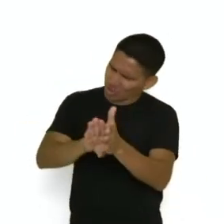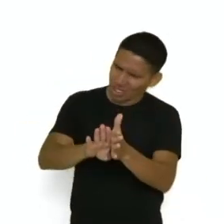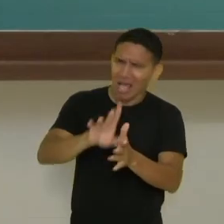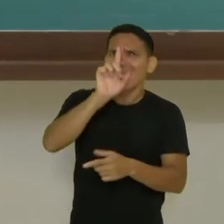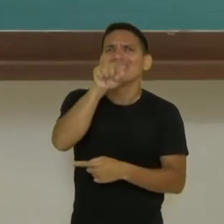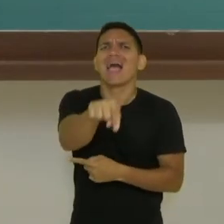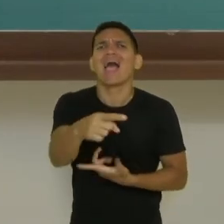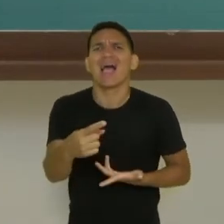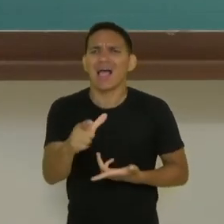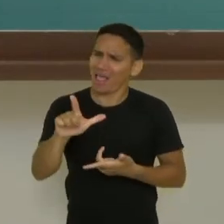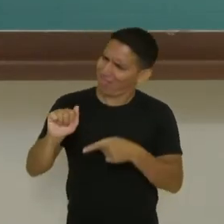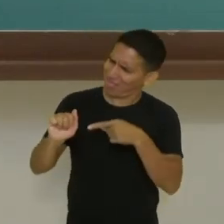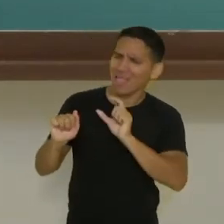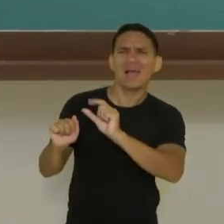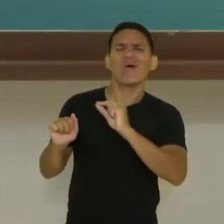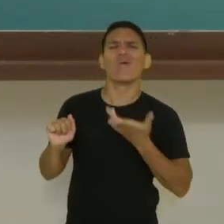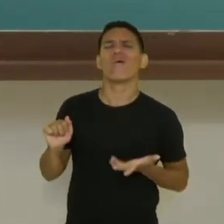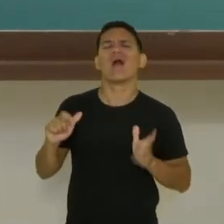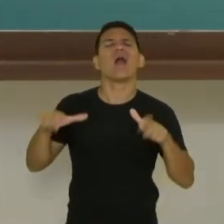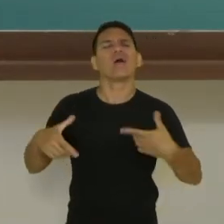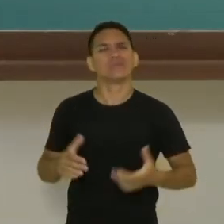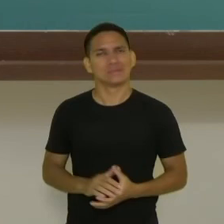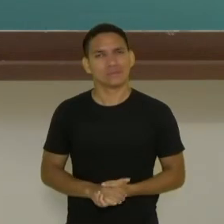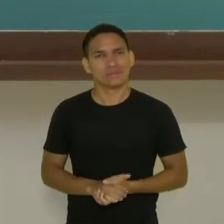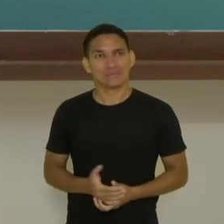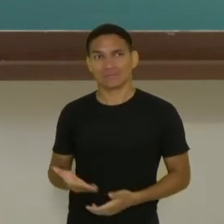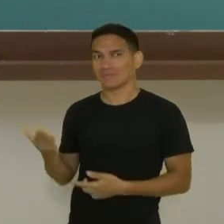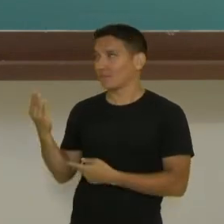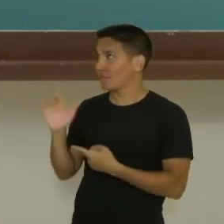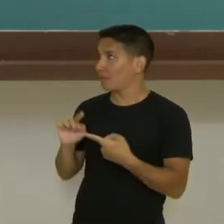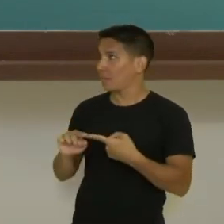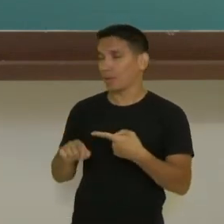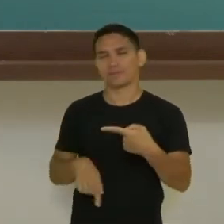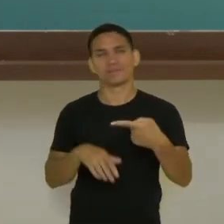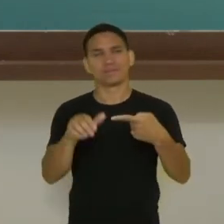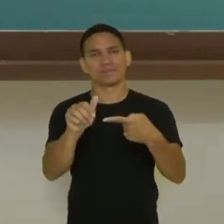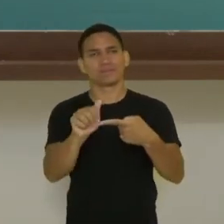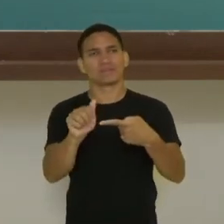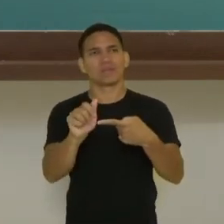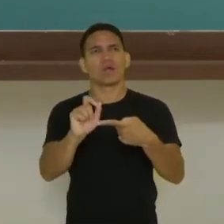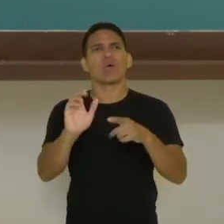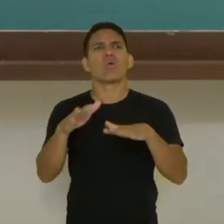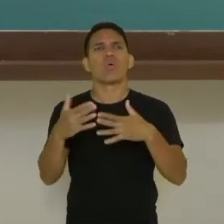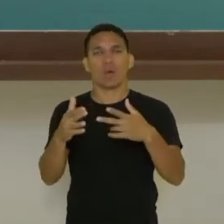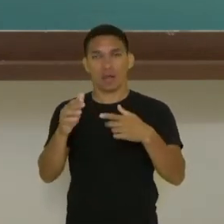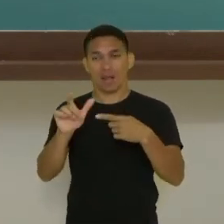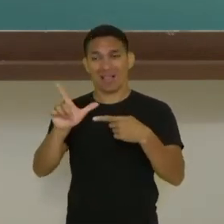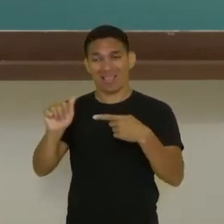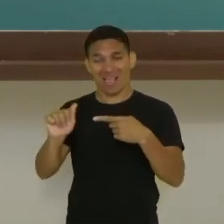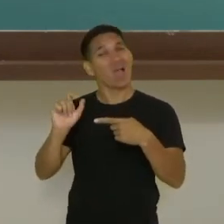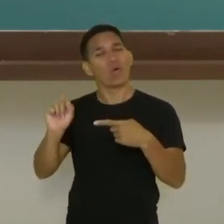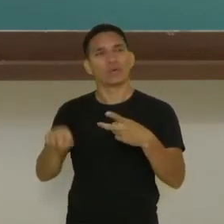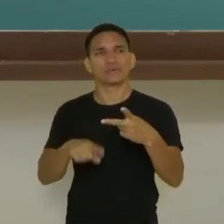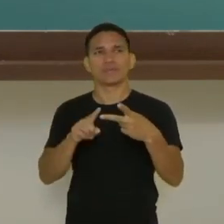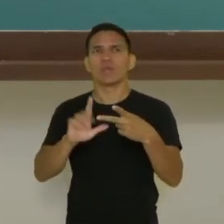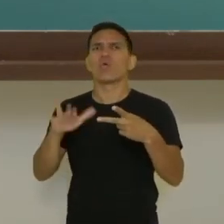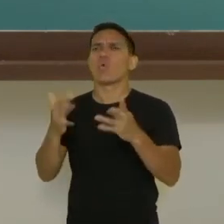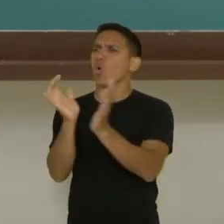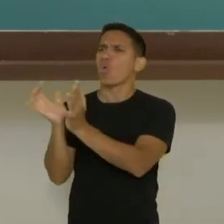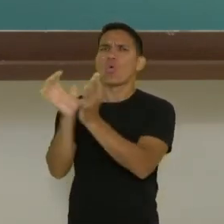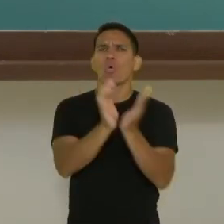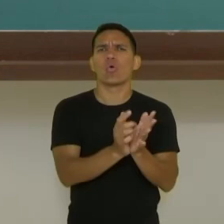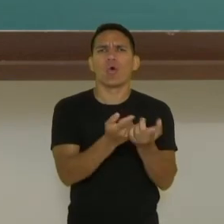lá? Onde que é esse lá? Aqui, classe gramatical pertence às palavras destacadas. Qual é o